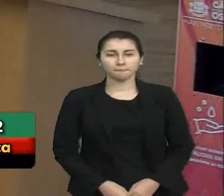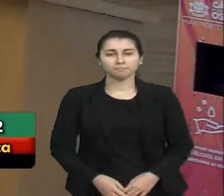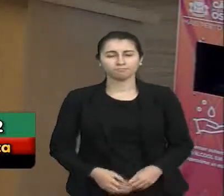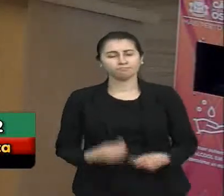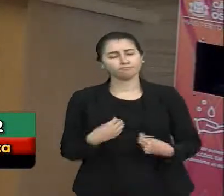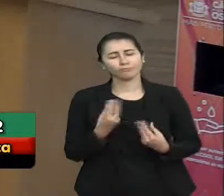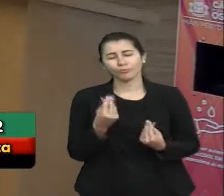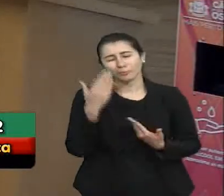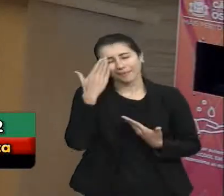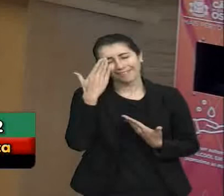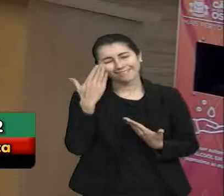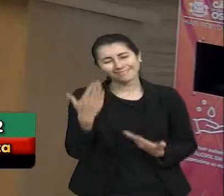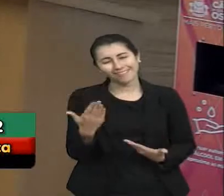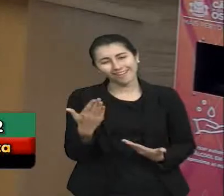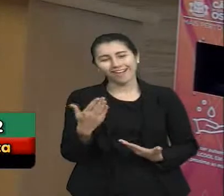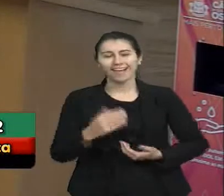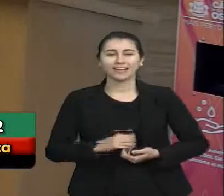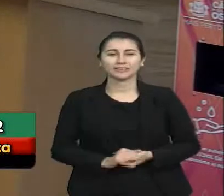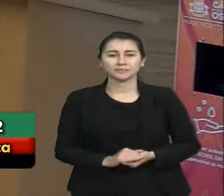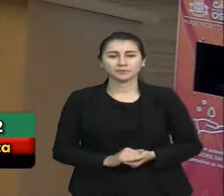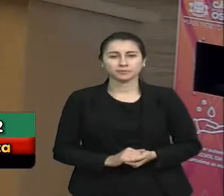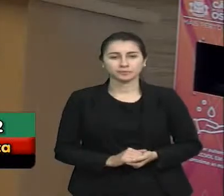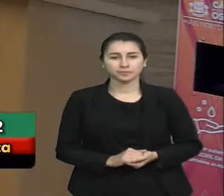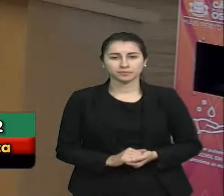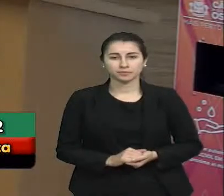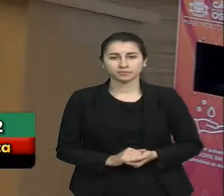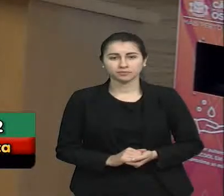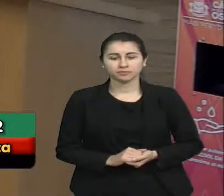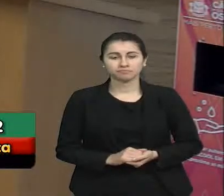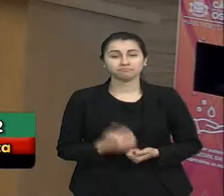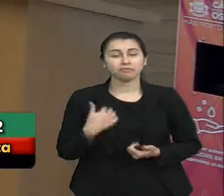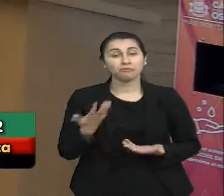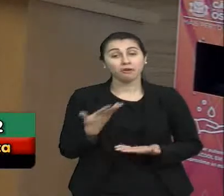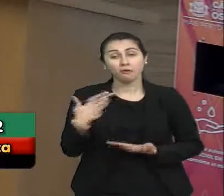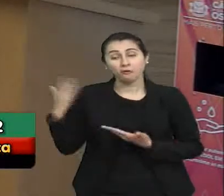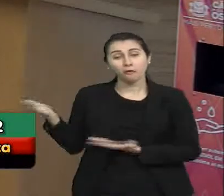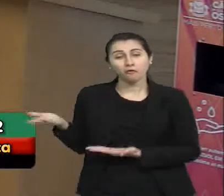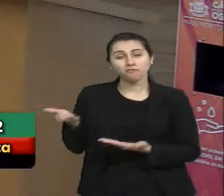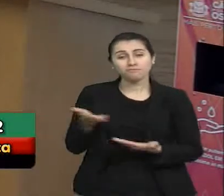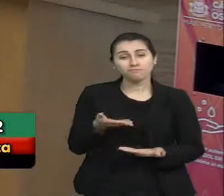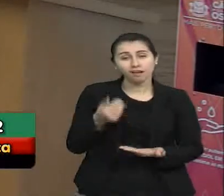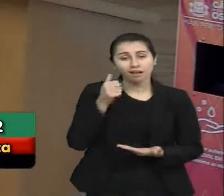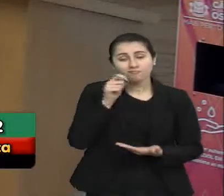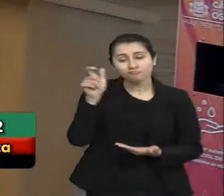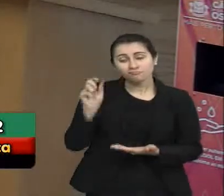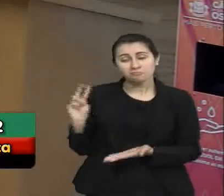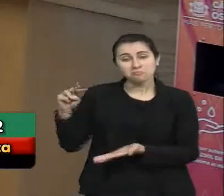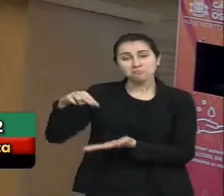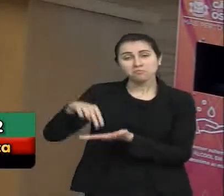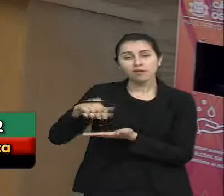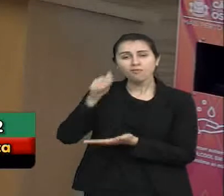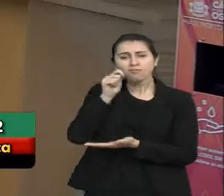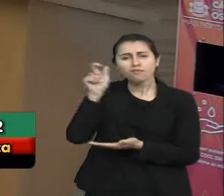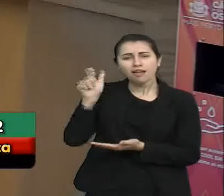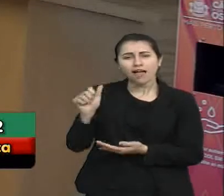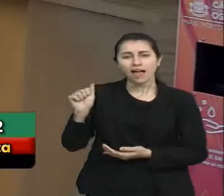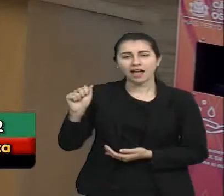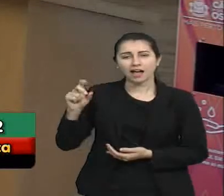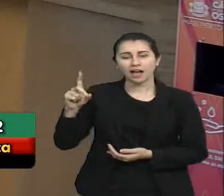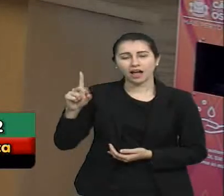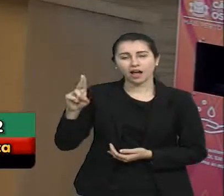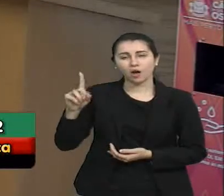Agora eu gostaria de convidar, para fazer uso da palavra, a senhora Áudria,